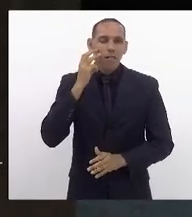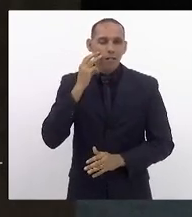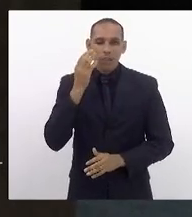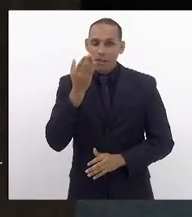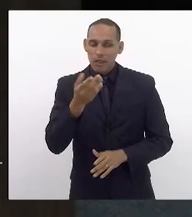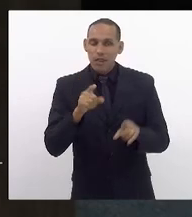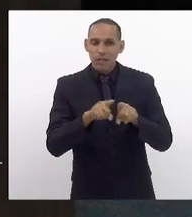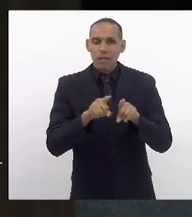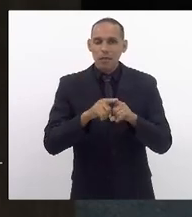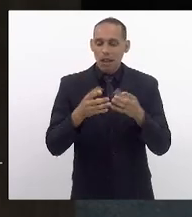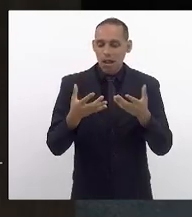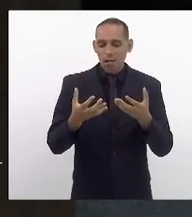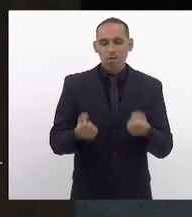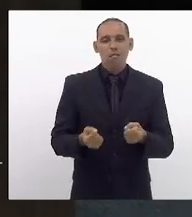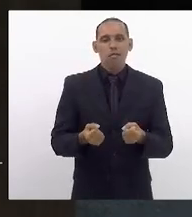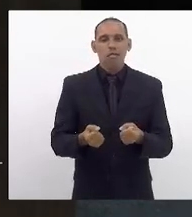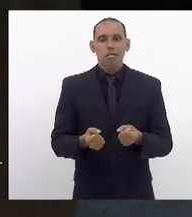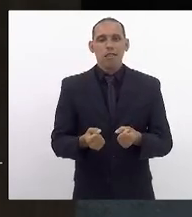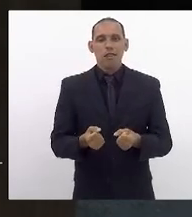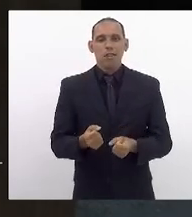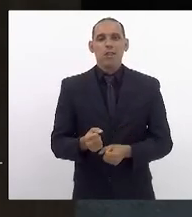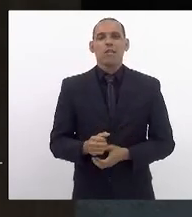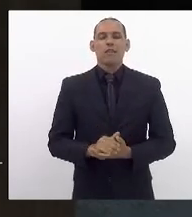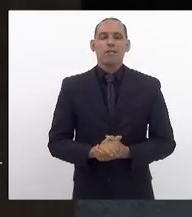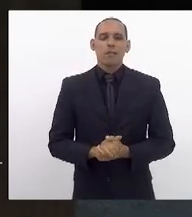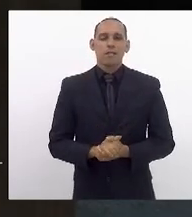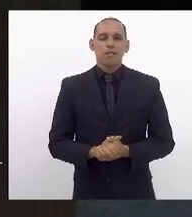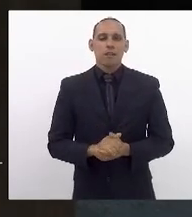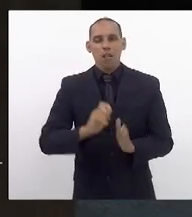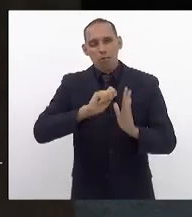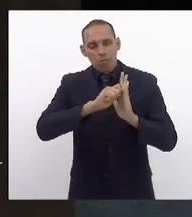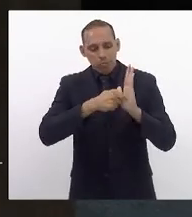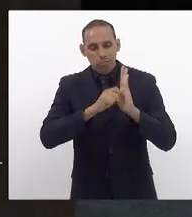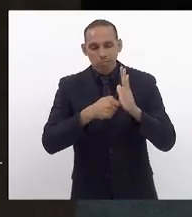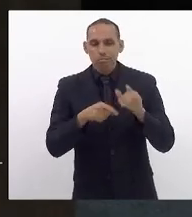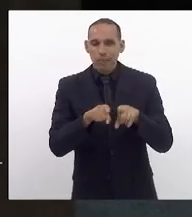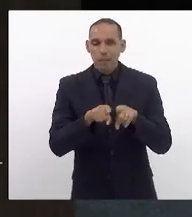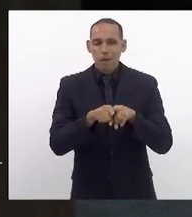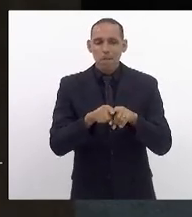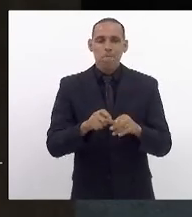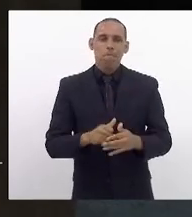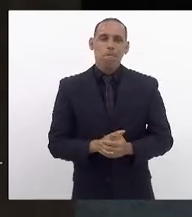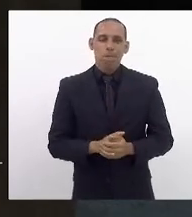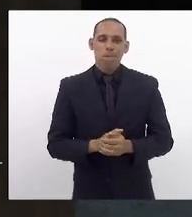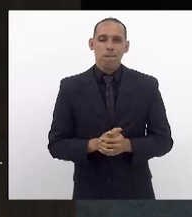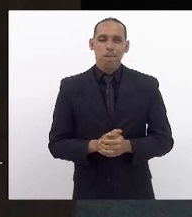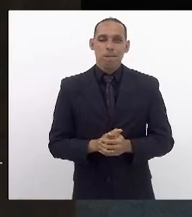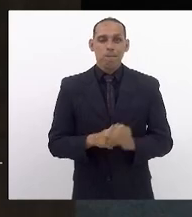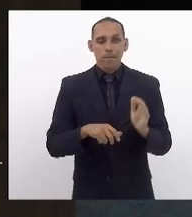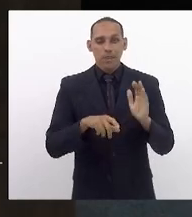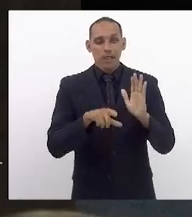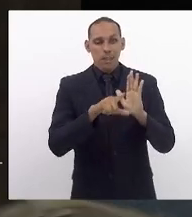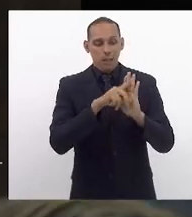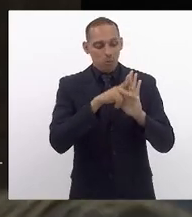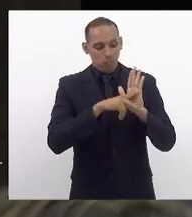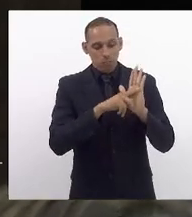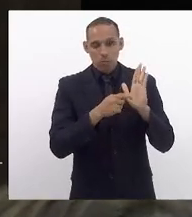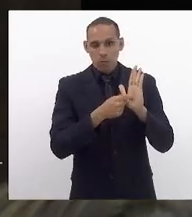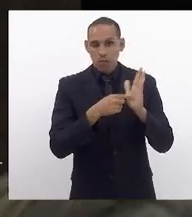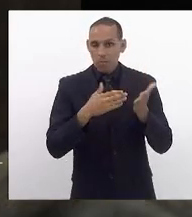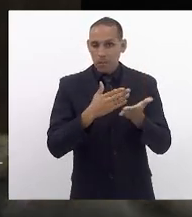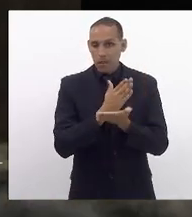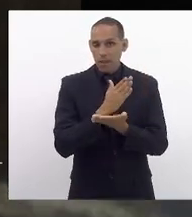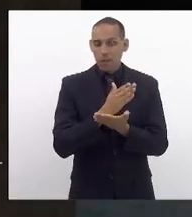do acatamento de ambas as coautorias. Este projeto sancionado, senhora